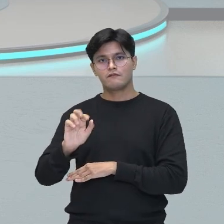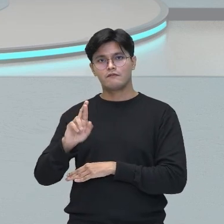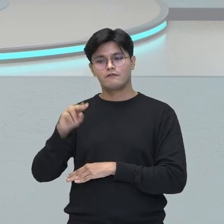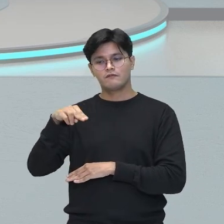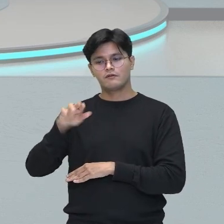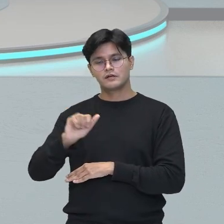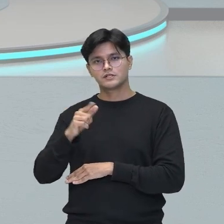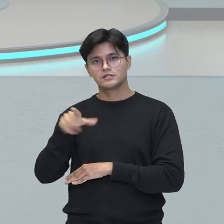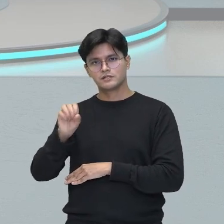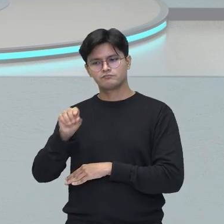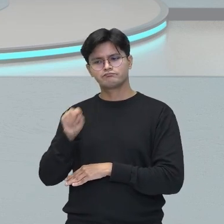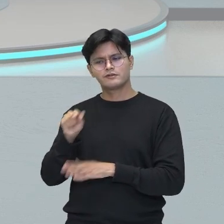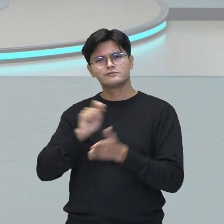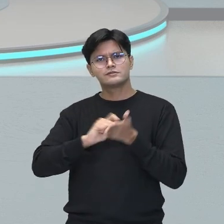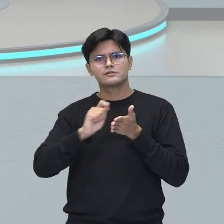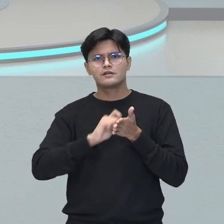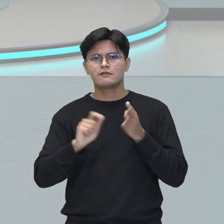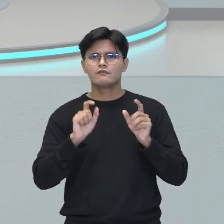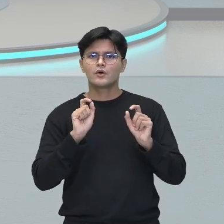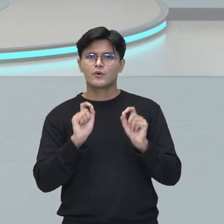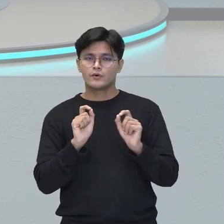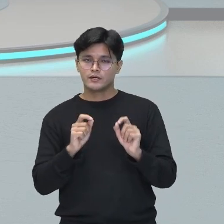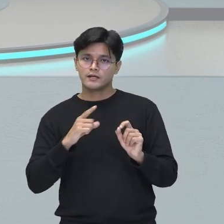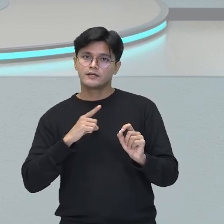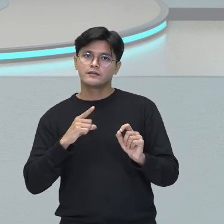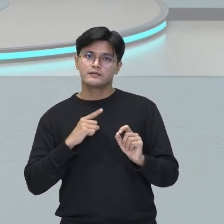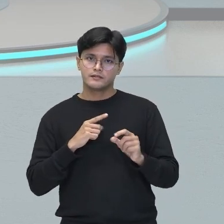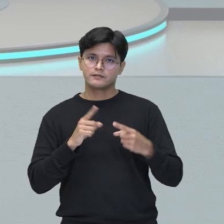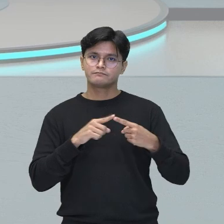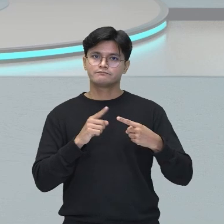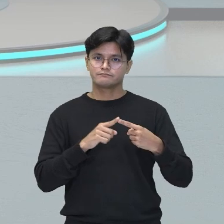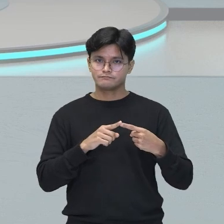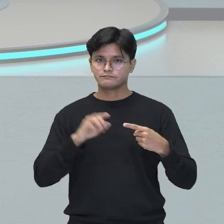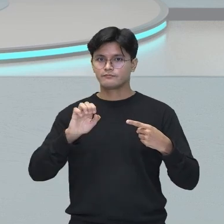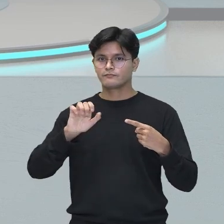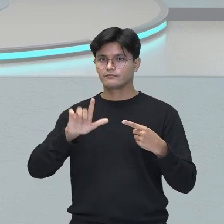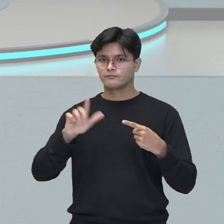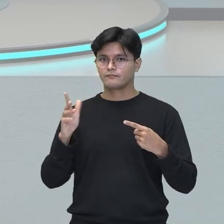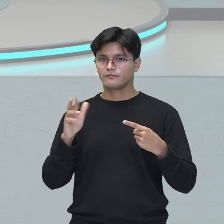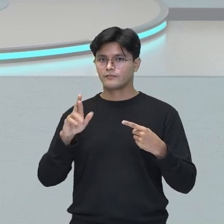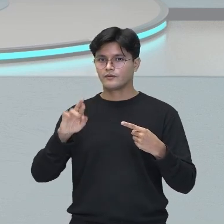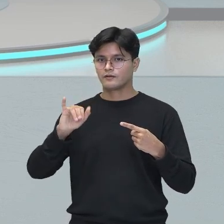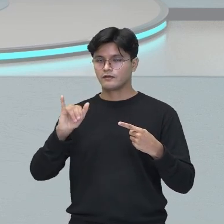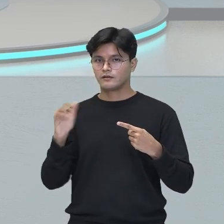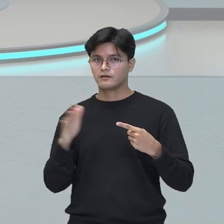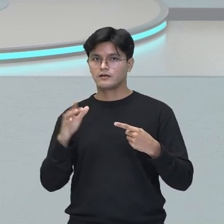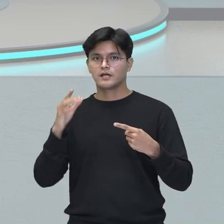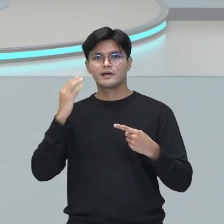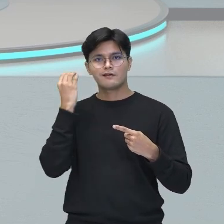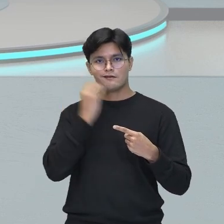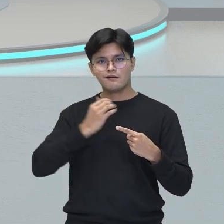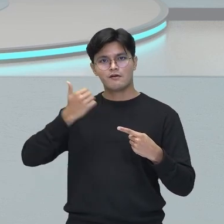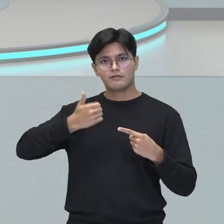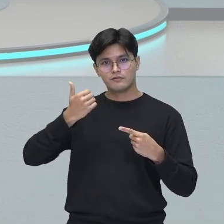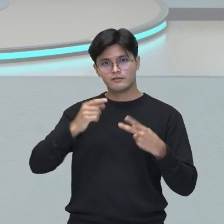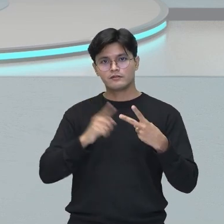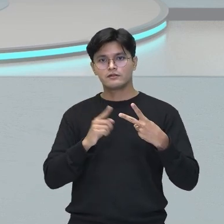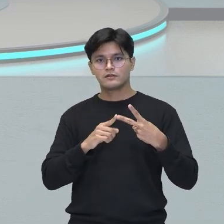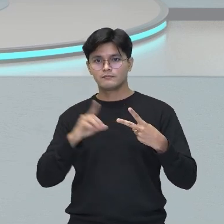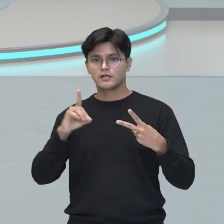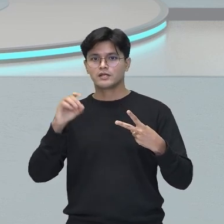escreveu que que tinha crônica de é o Rei Dom Pedro I crônica é o Rei Dom